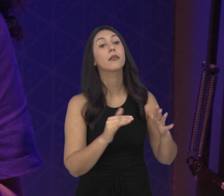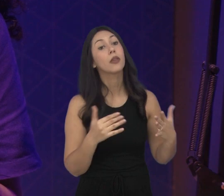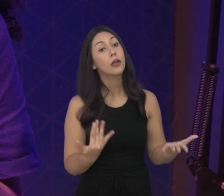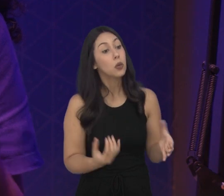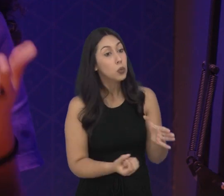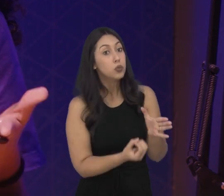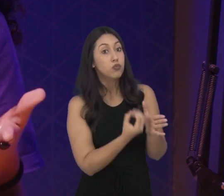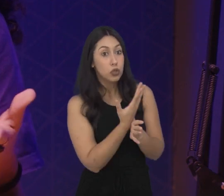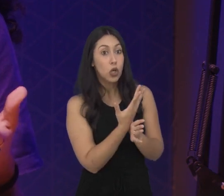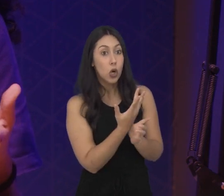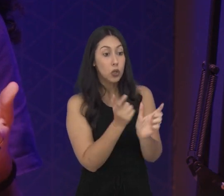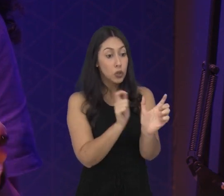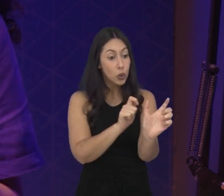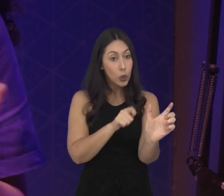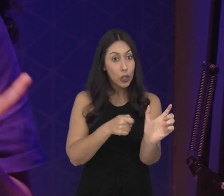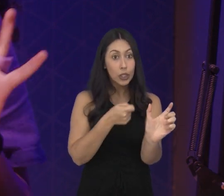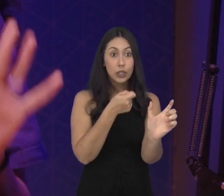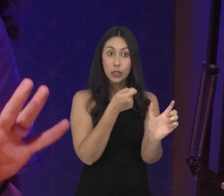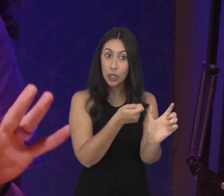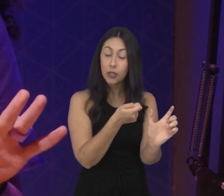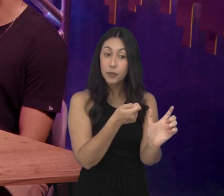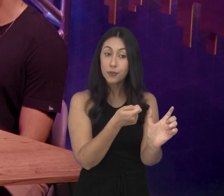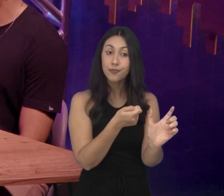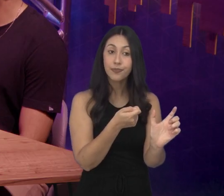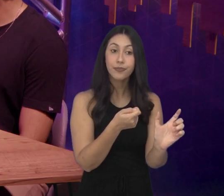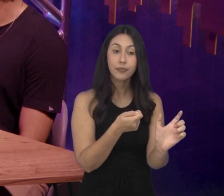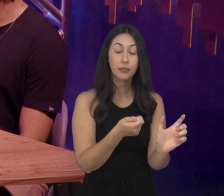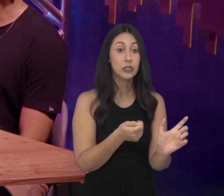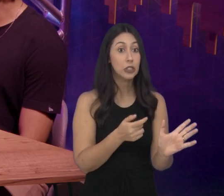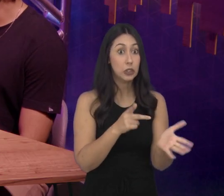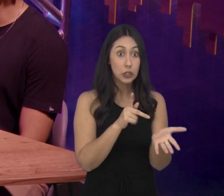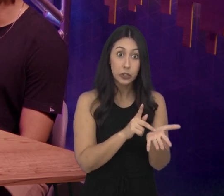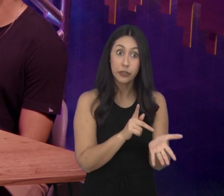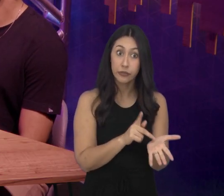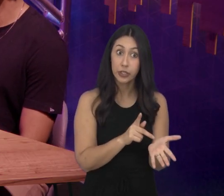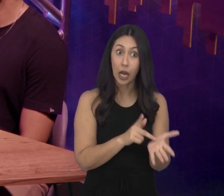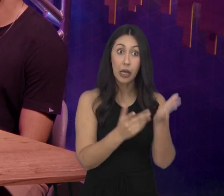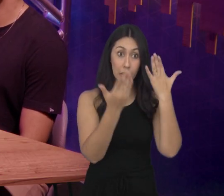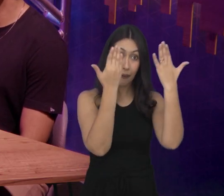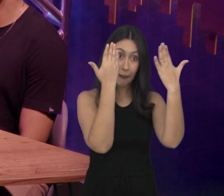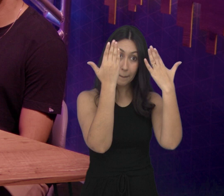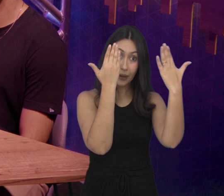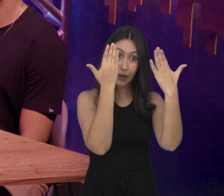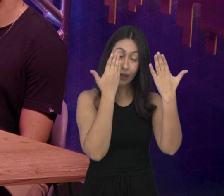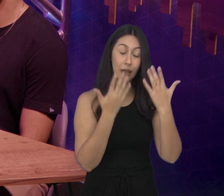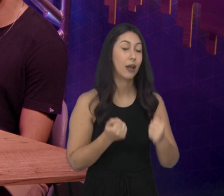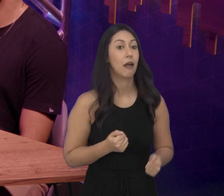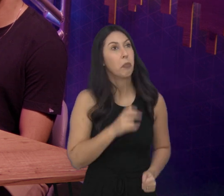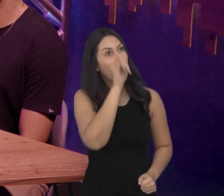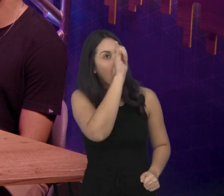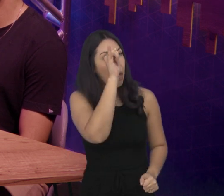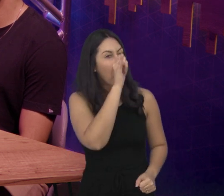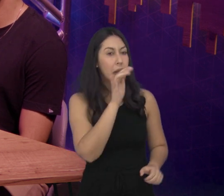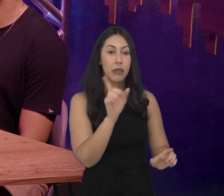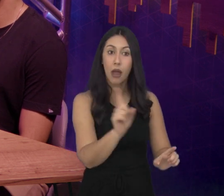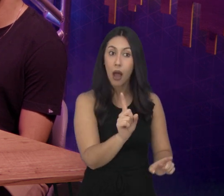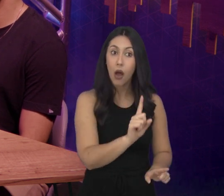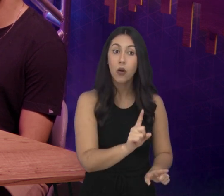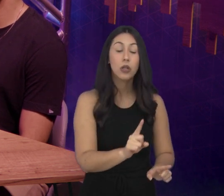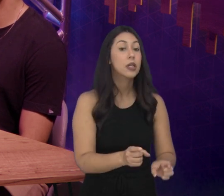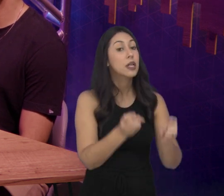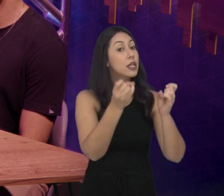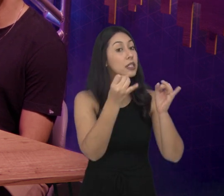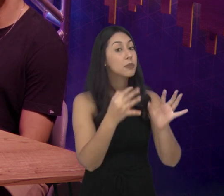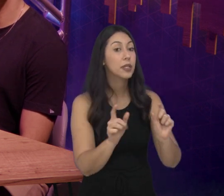E ele criou, então, esse termo, né? A crise de meia-idade é um termo que existe na psicologia, viu? Não é bobeira. Para descrever,